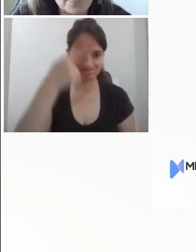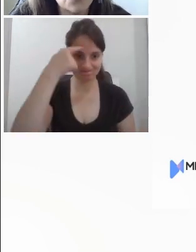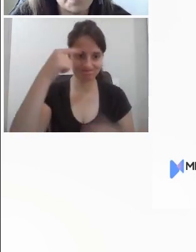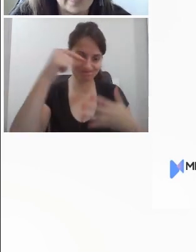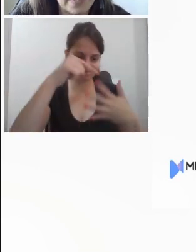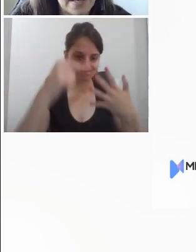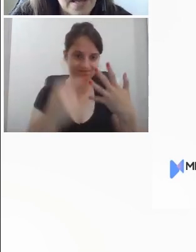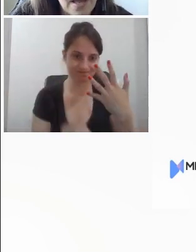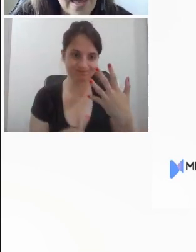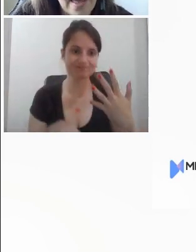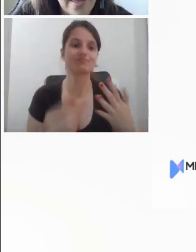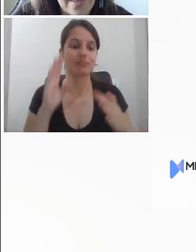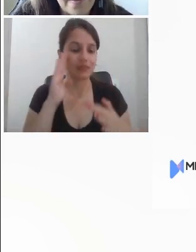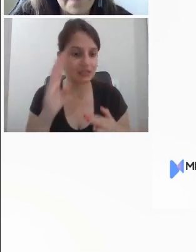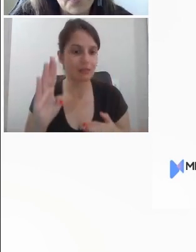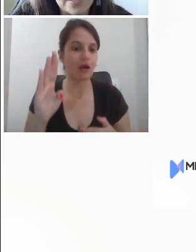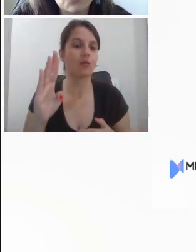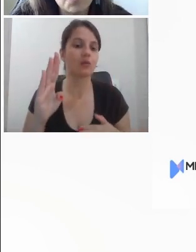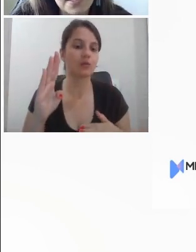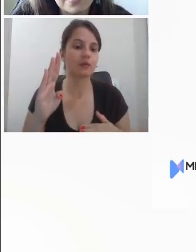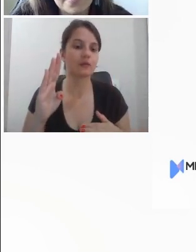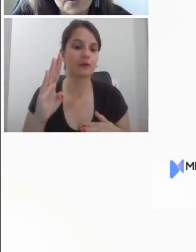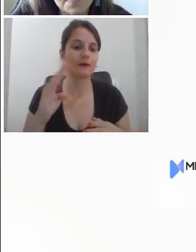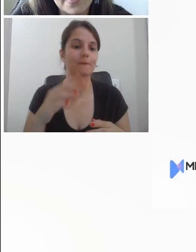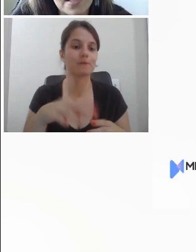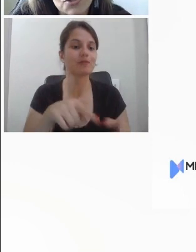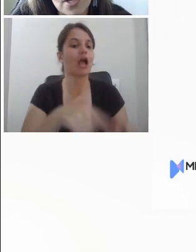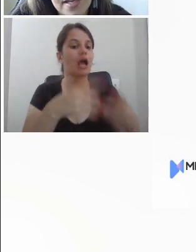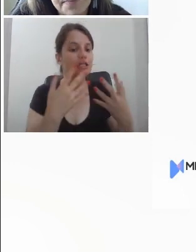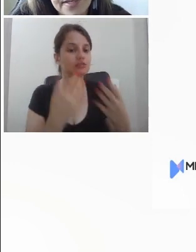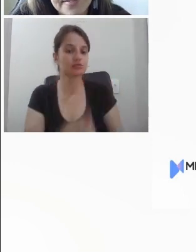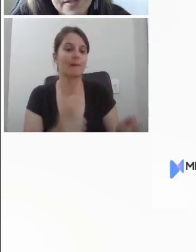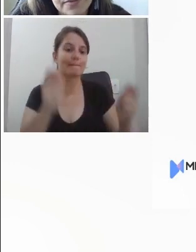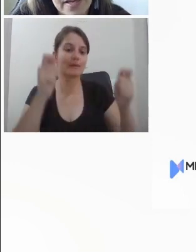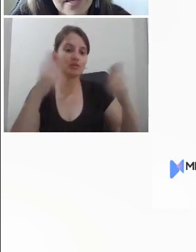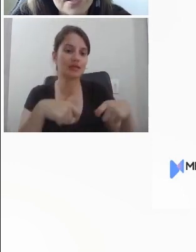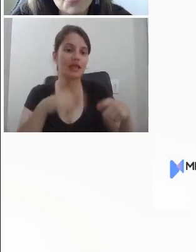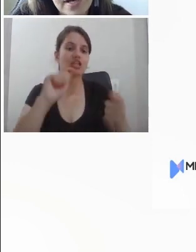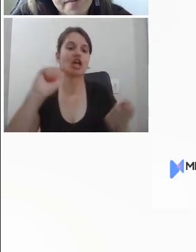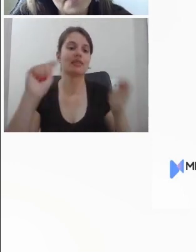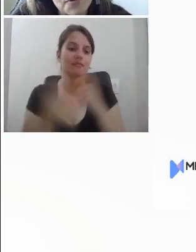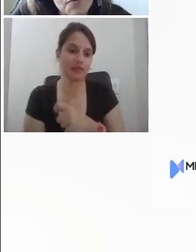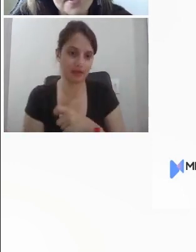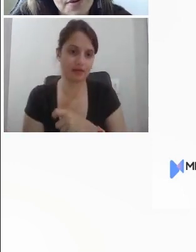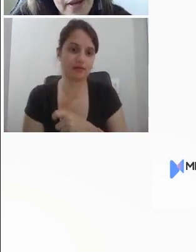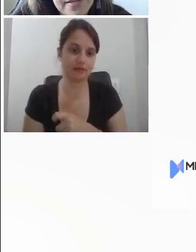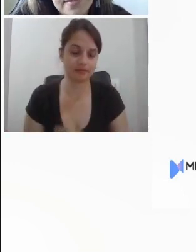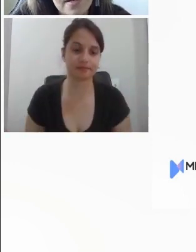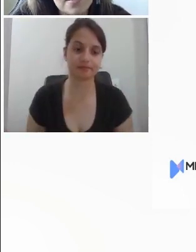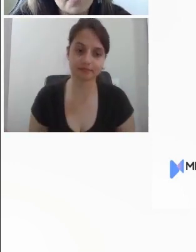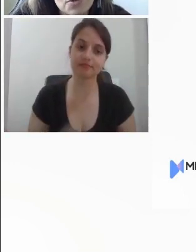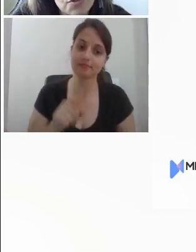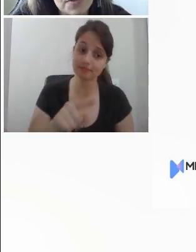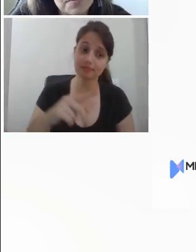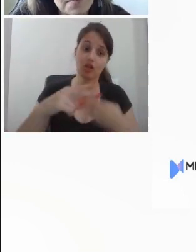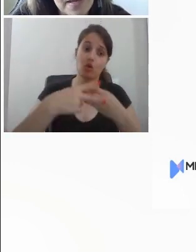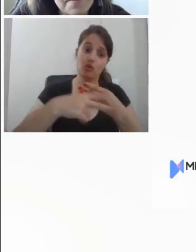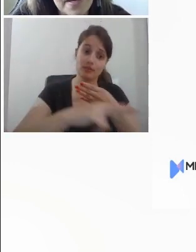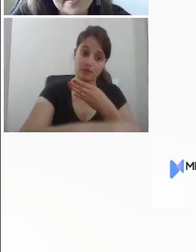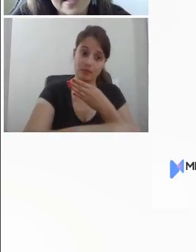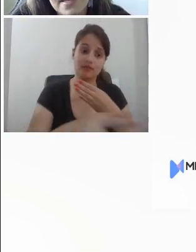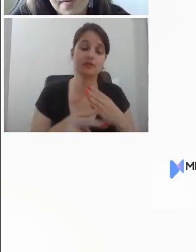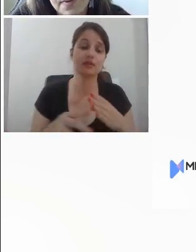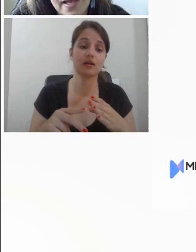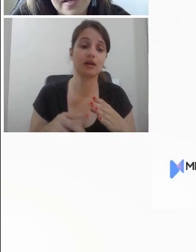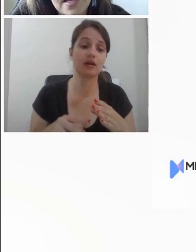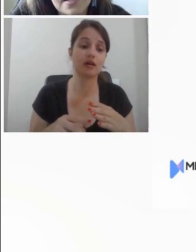principalmente pela eh por assumir essa possibilidade de adaptação né isso acaba por consequência motivando também